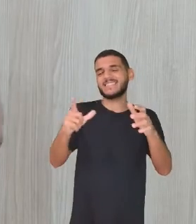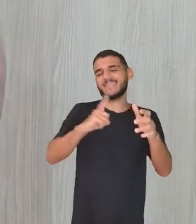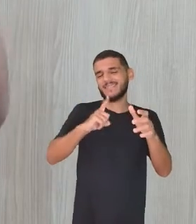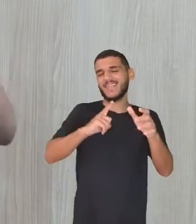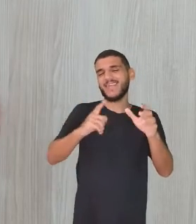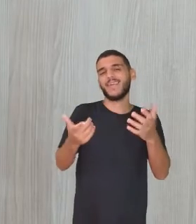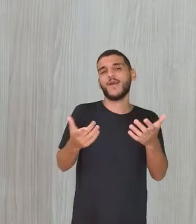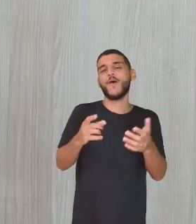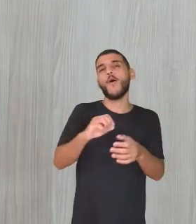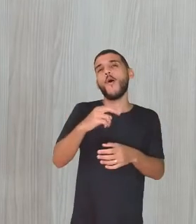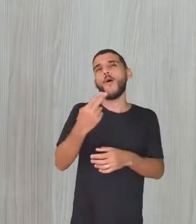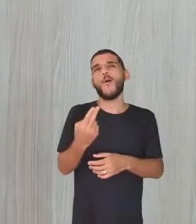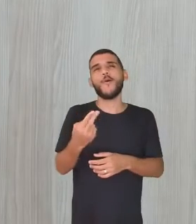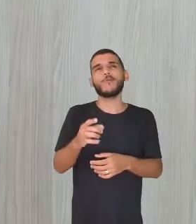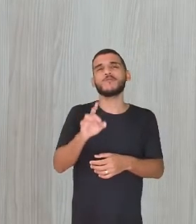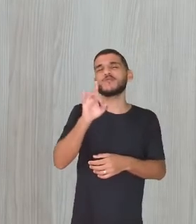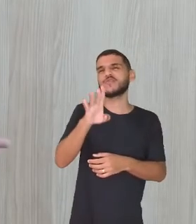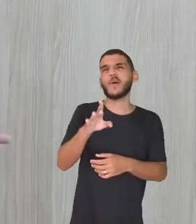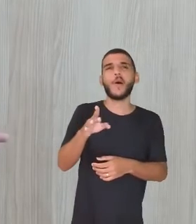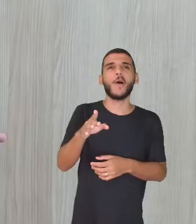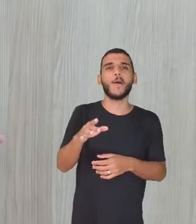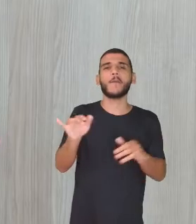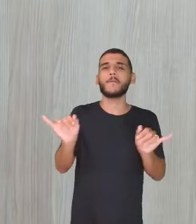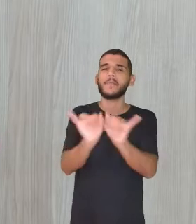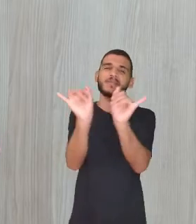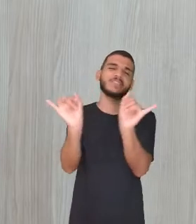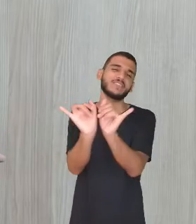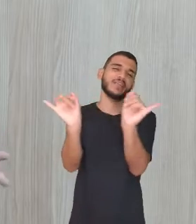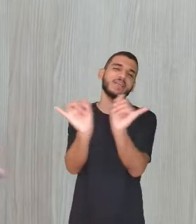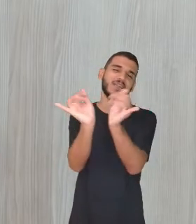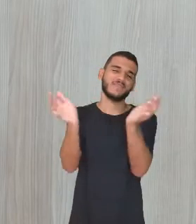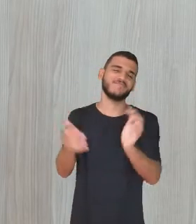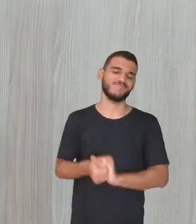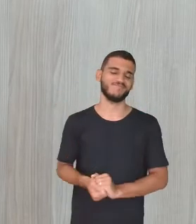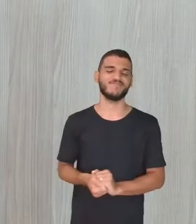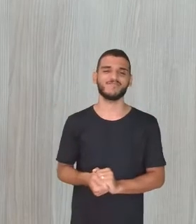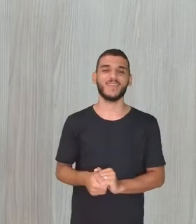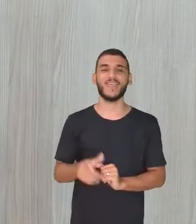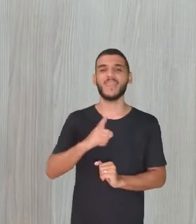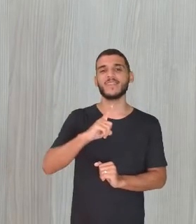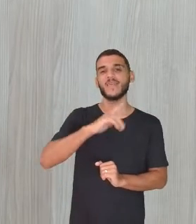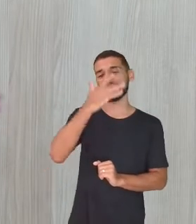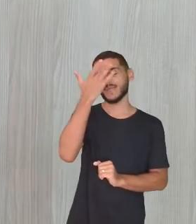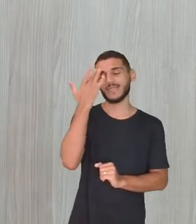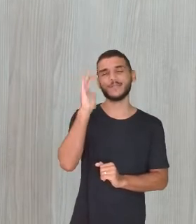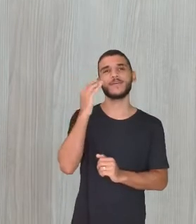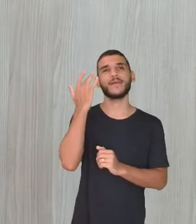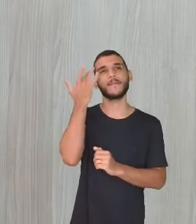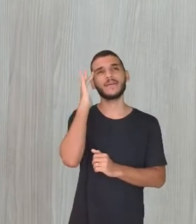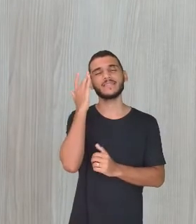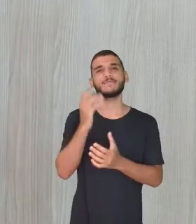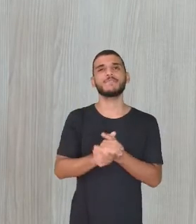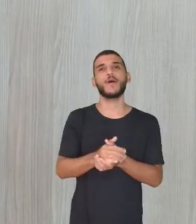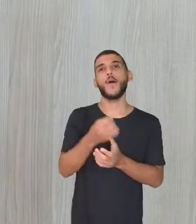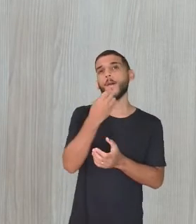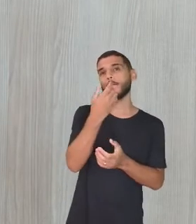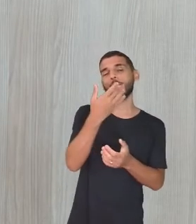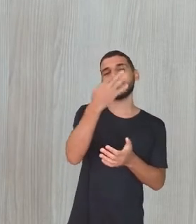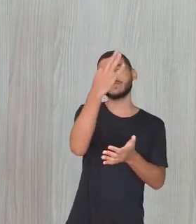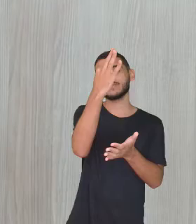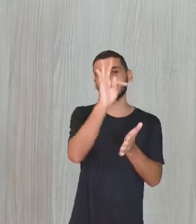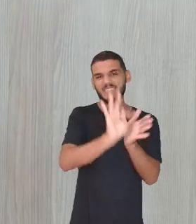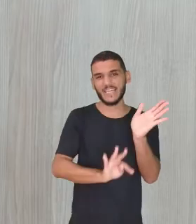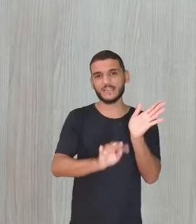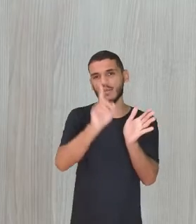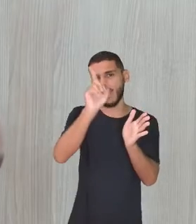uma falação sem propósito. Falou e não disse Porque nada. tem gente que acha que assim, um bom texto ele precisa ser longo. Não, às vezes